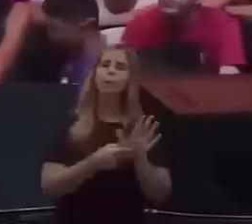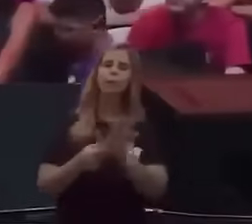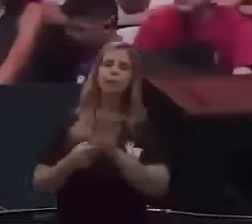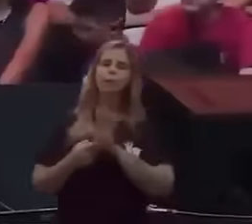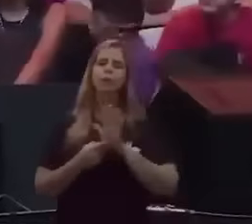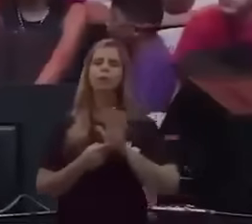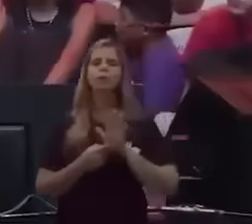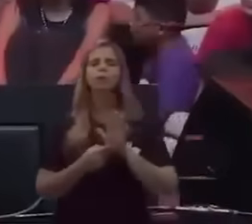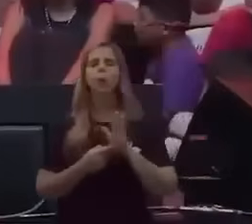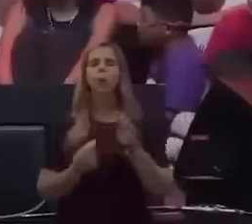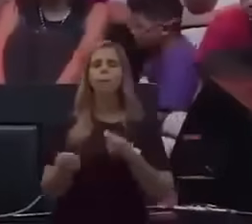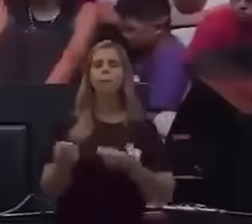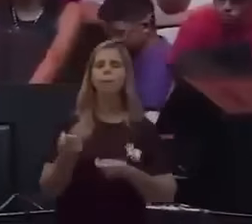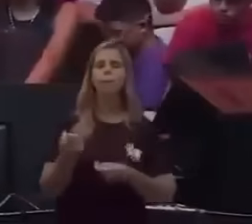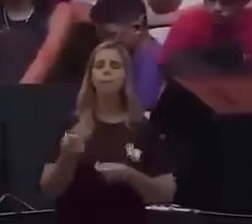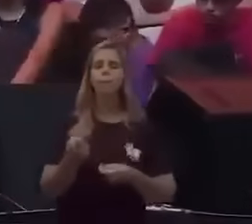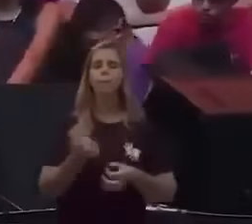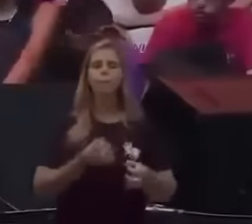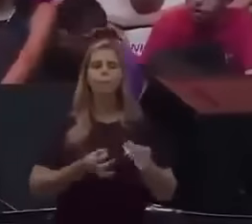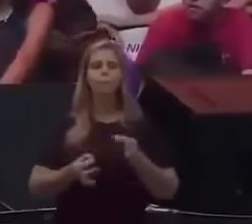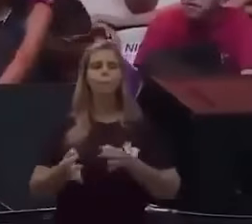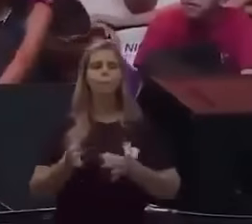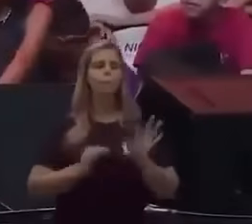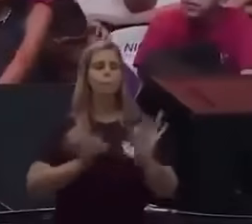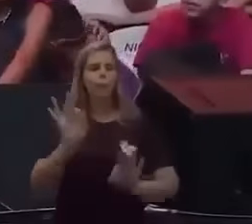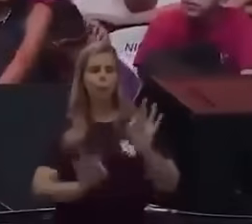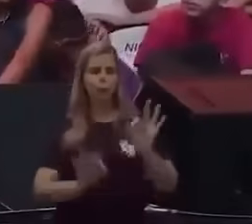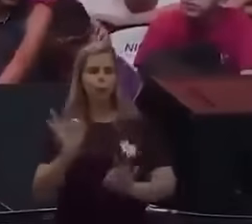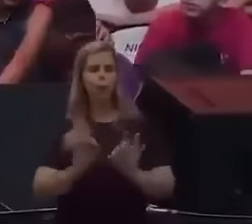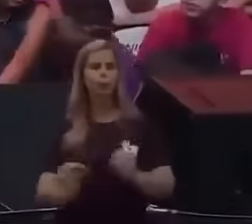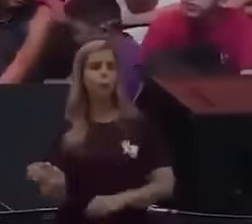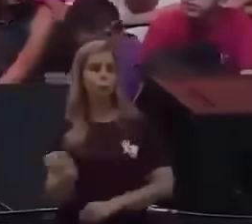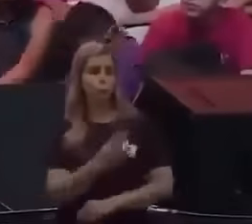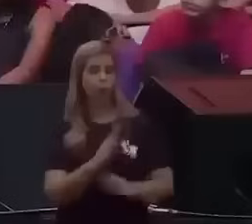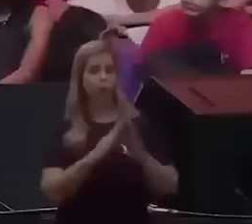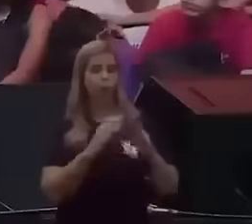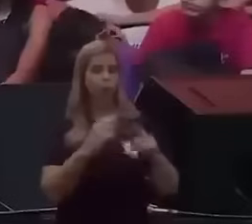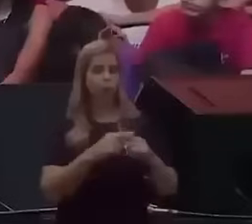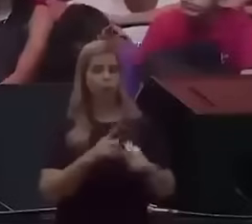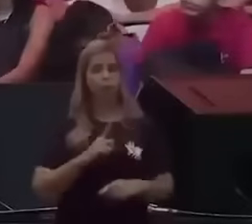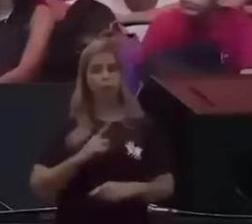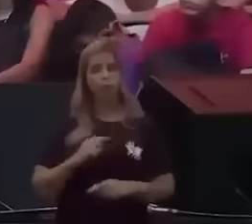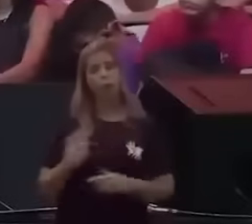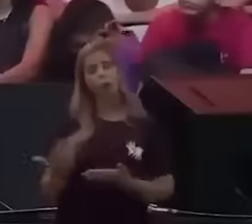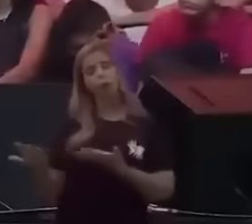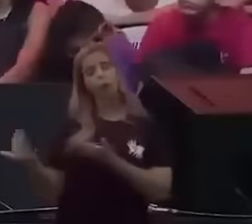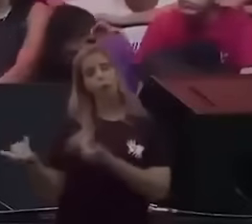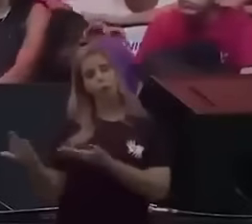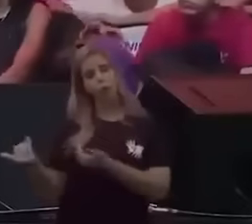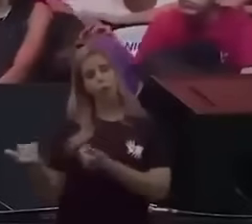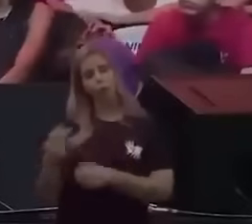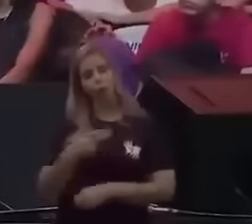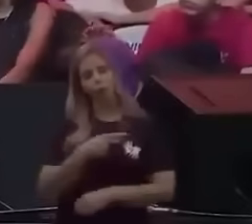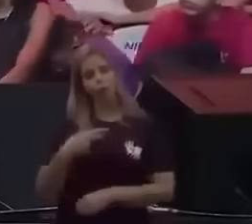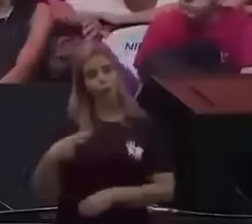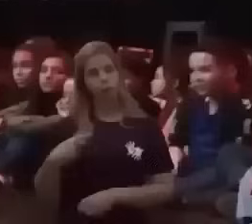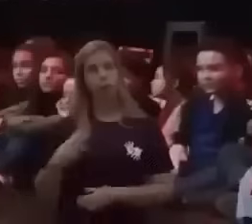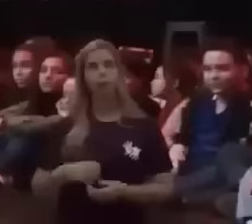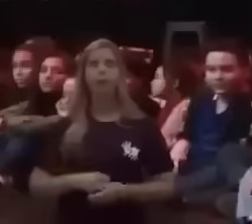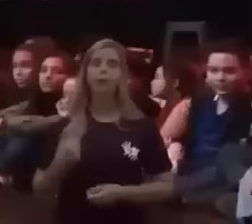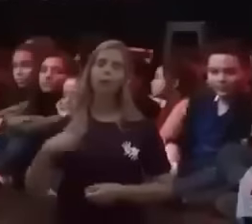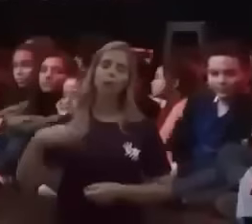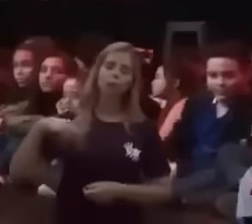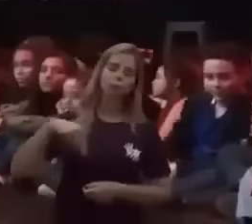igreja, e tinha um colega, pastor Nazareno, muito jovem, começando o ministério, sentado no banco de trás, e na medida